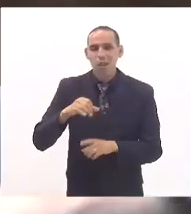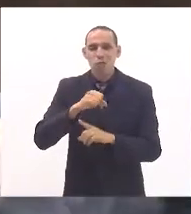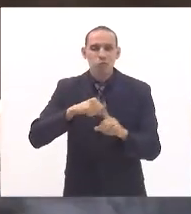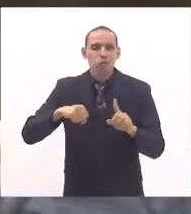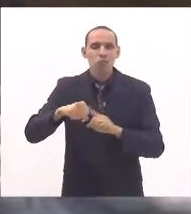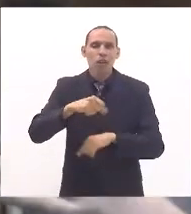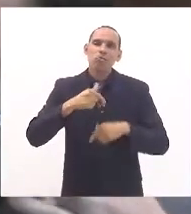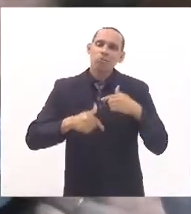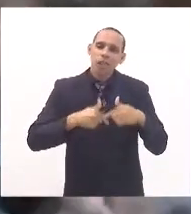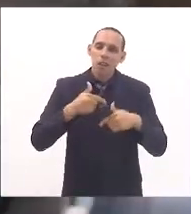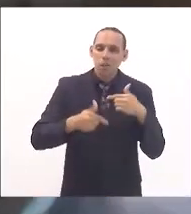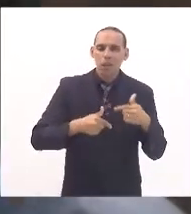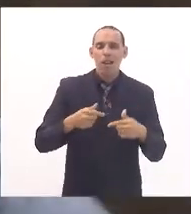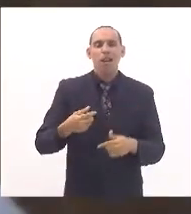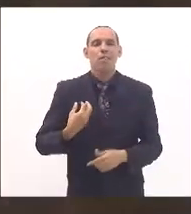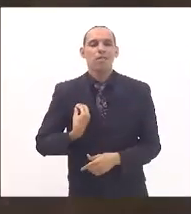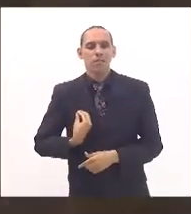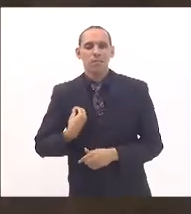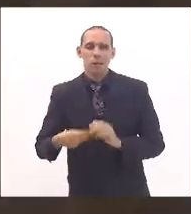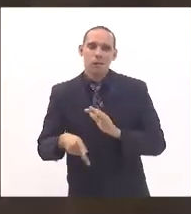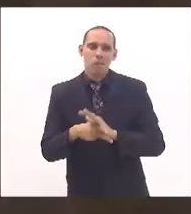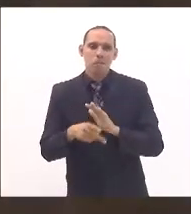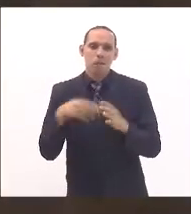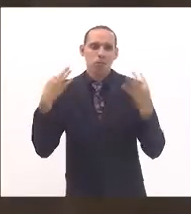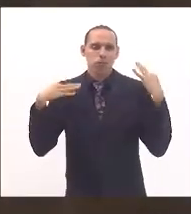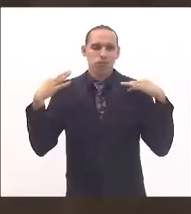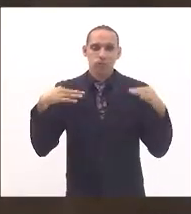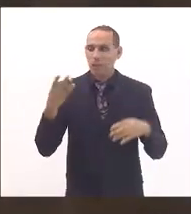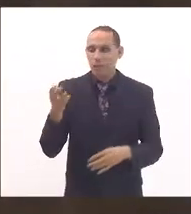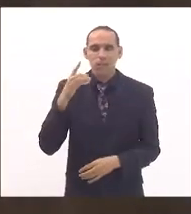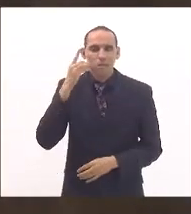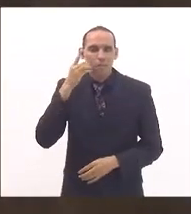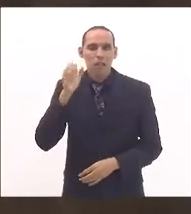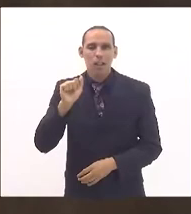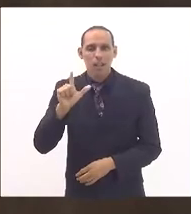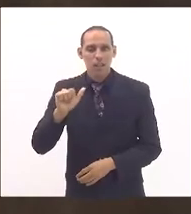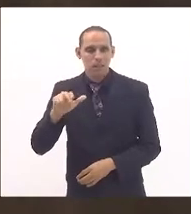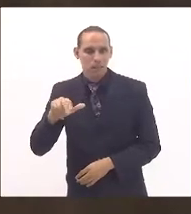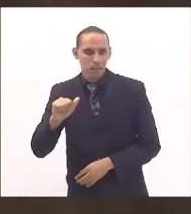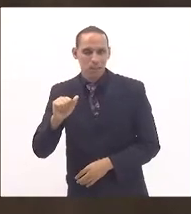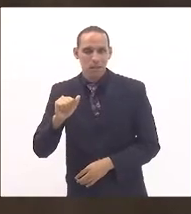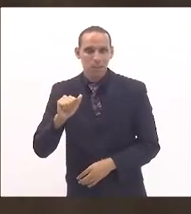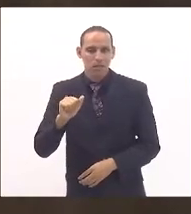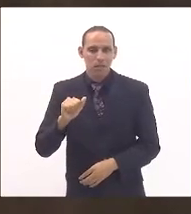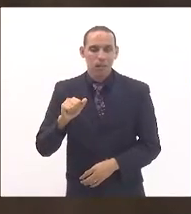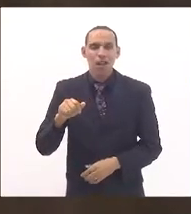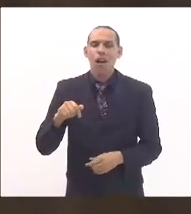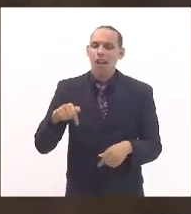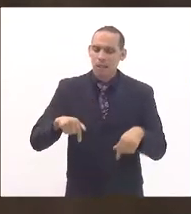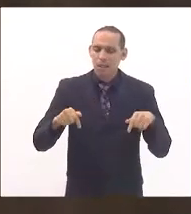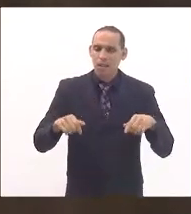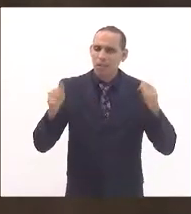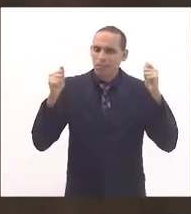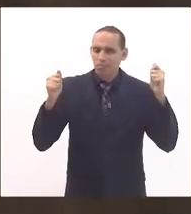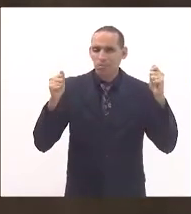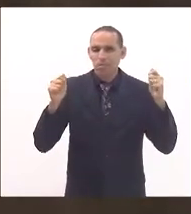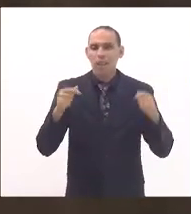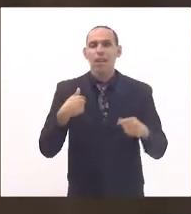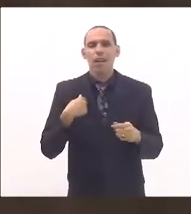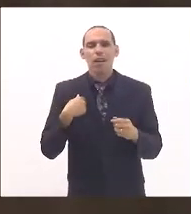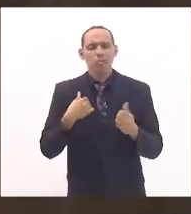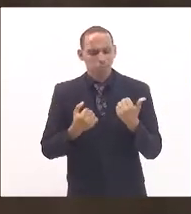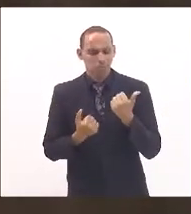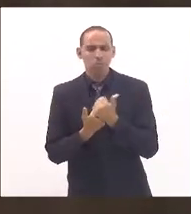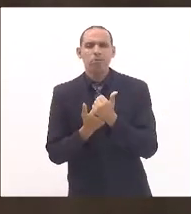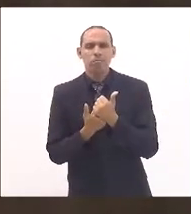trabalham e vivem do turismo. A deputada Alana Passos fez essa manifestação aqui, eu quero corroborar